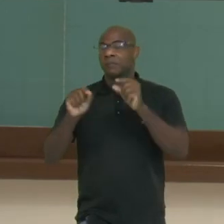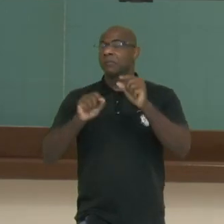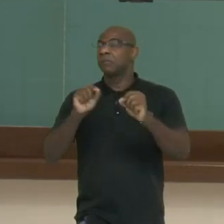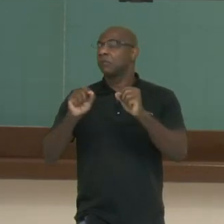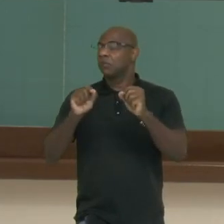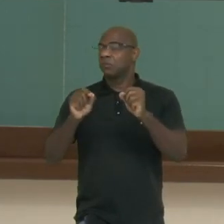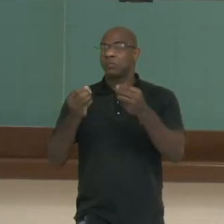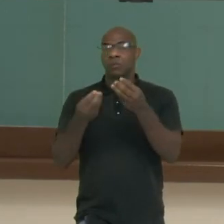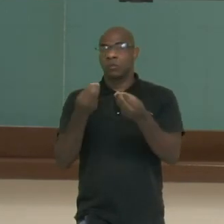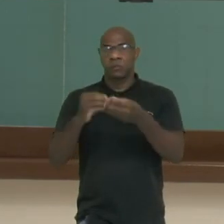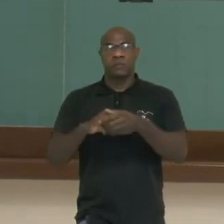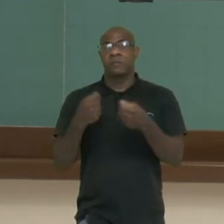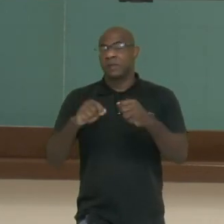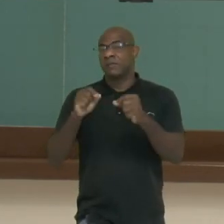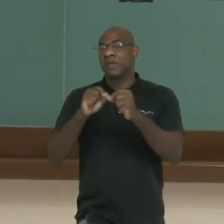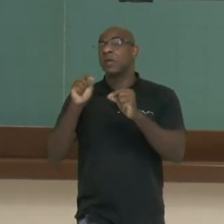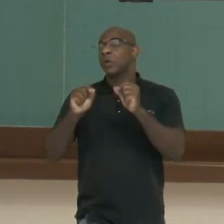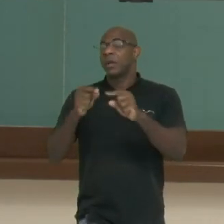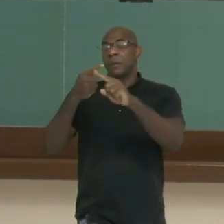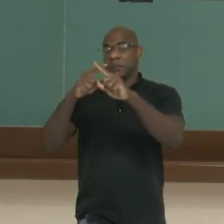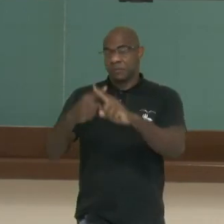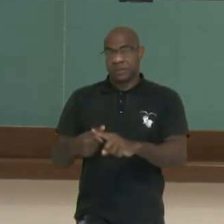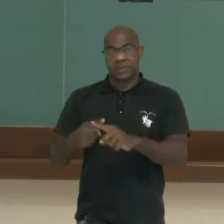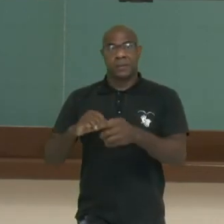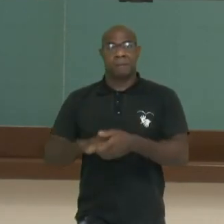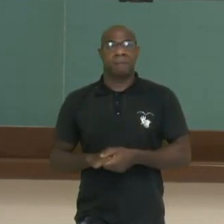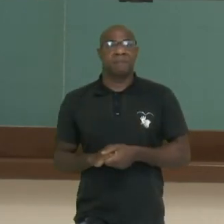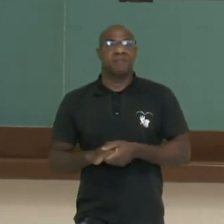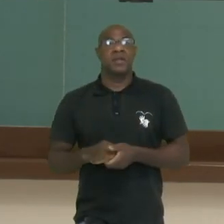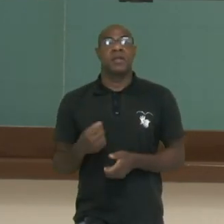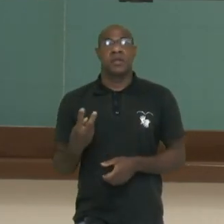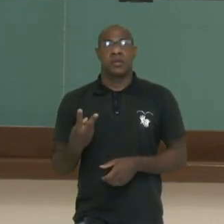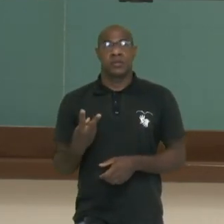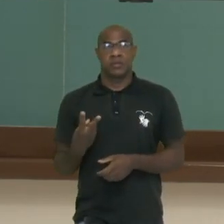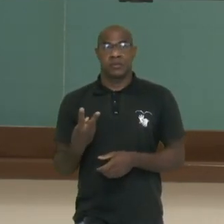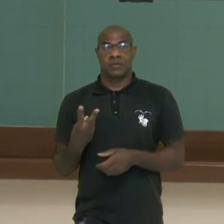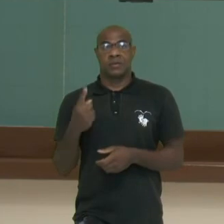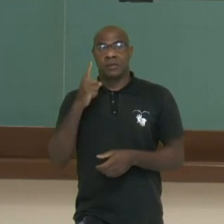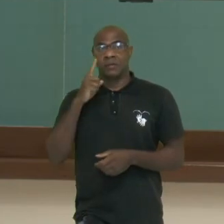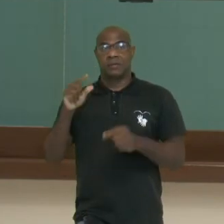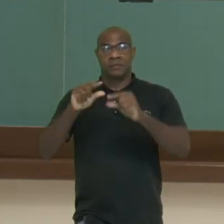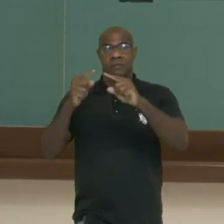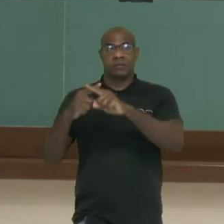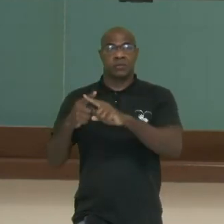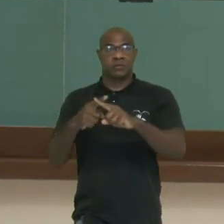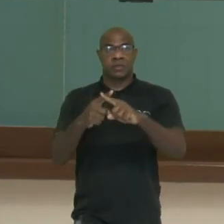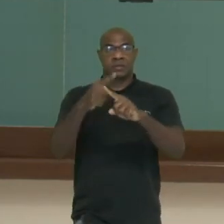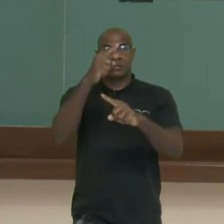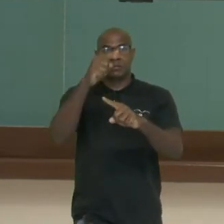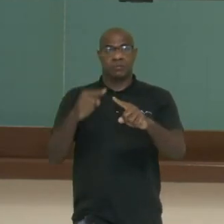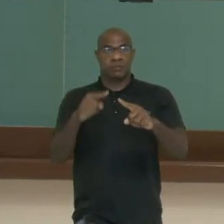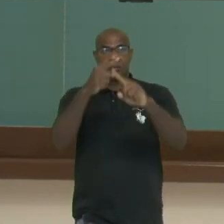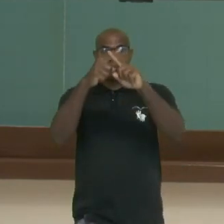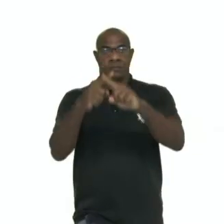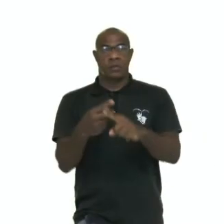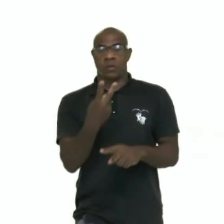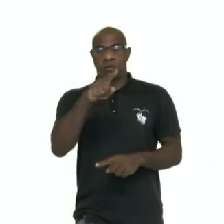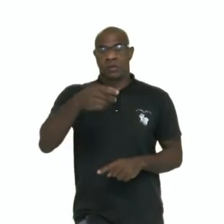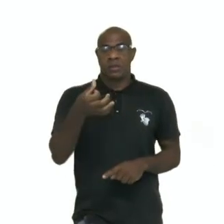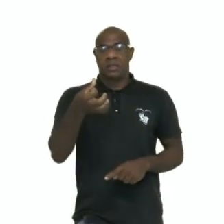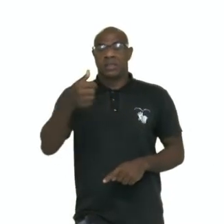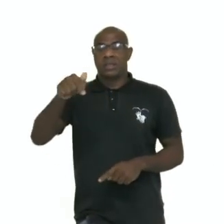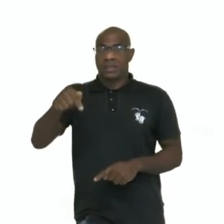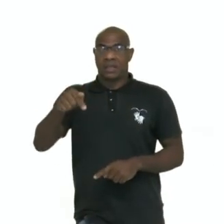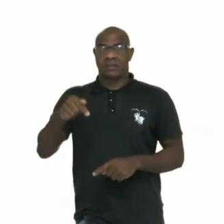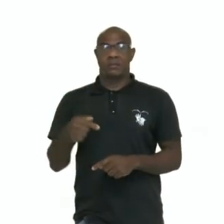que multiplicar. Então nós vamos ter que ir lá e multiplicar 2,67 por 1,5. fazer essa multiplicaçãozinha normal.